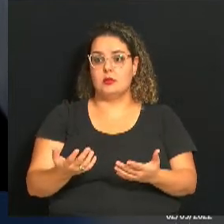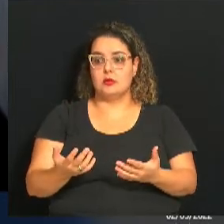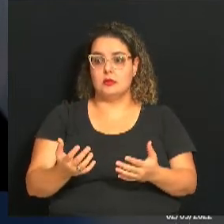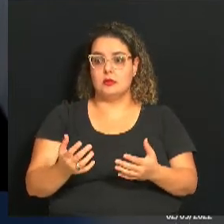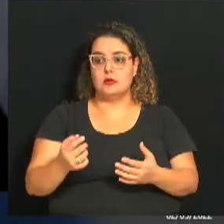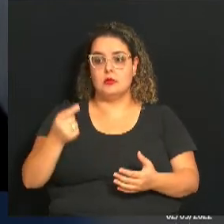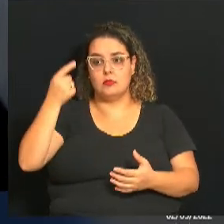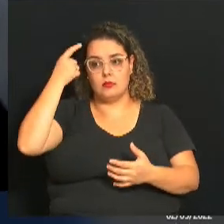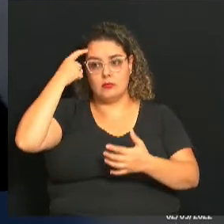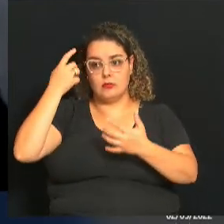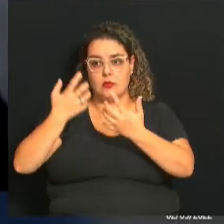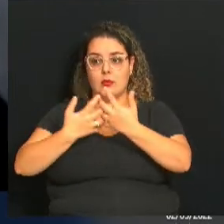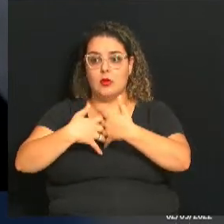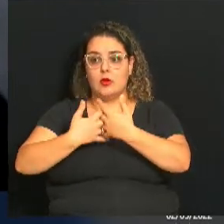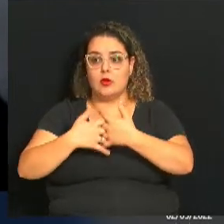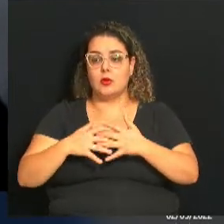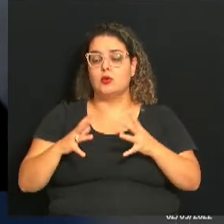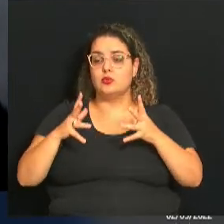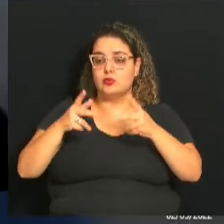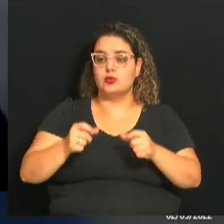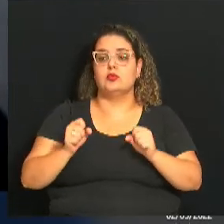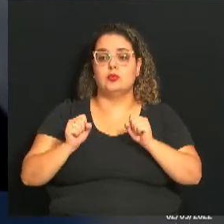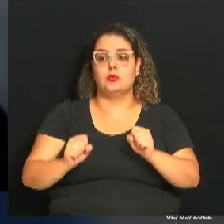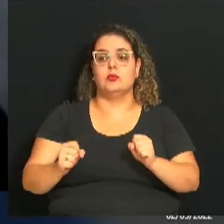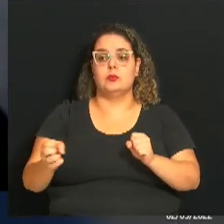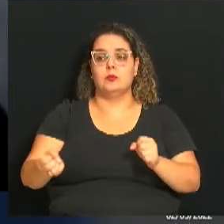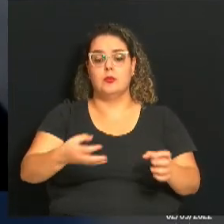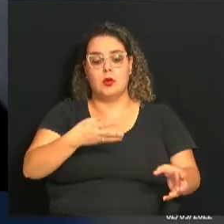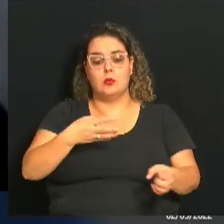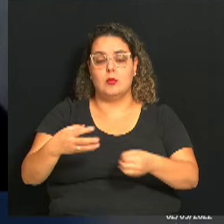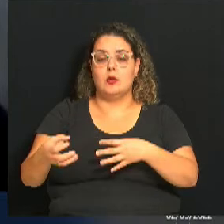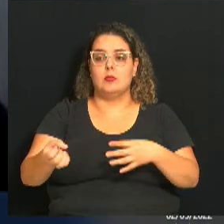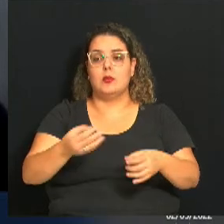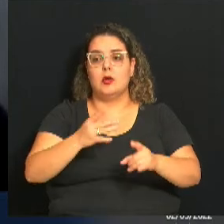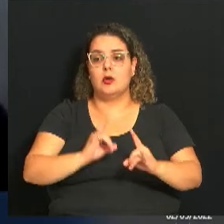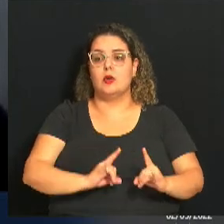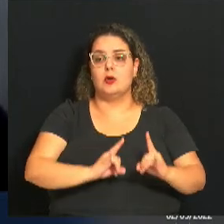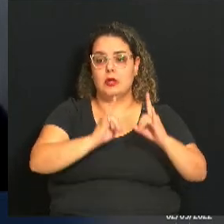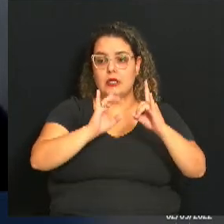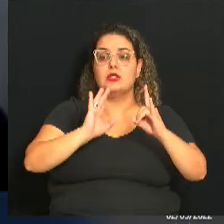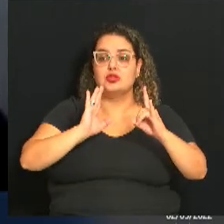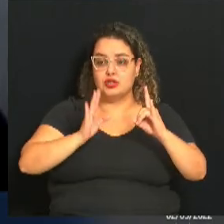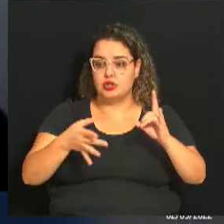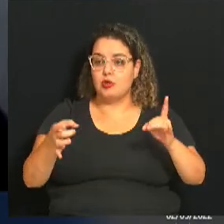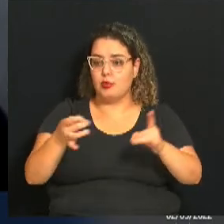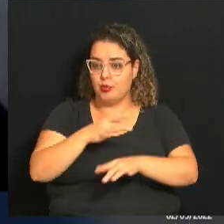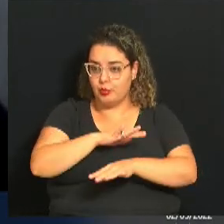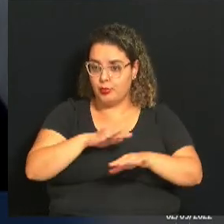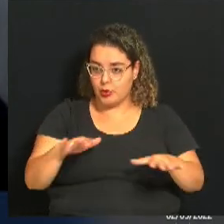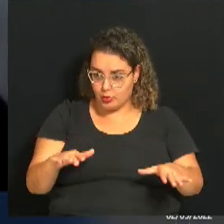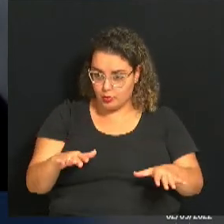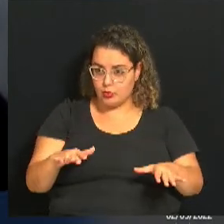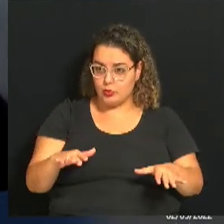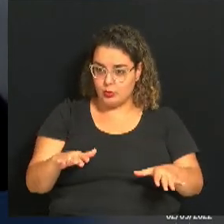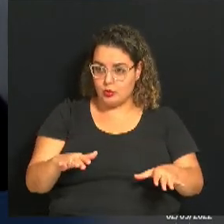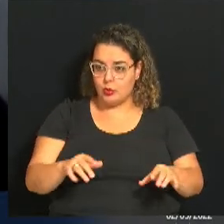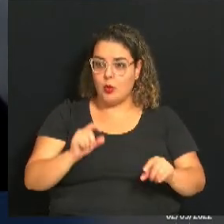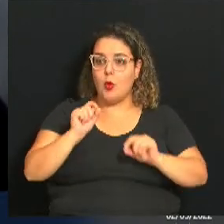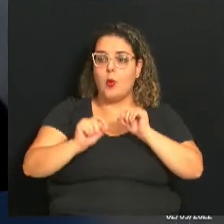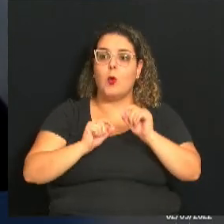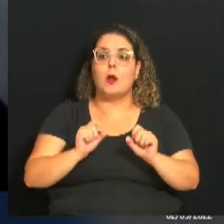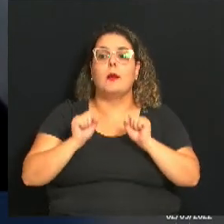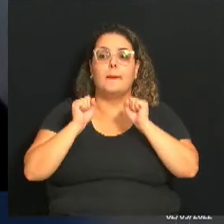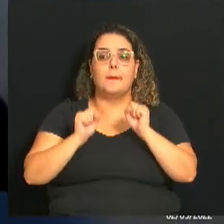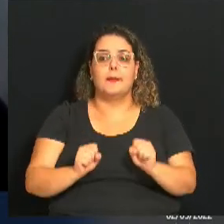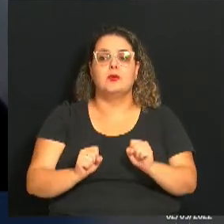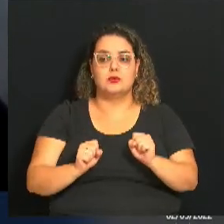pensando tudo que a gente poderia inovar nesses prédios hoje já construídos, né? O que a gente